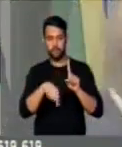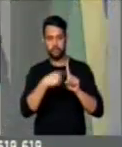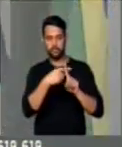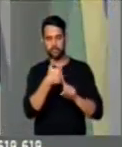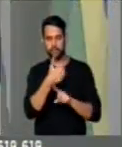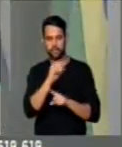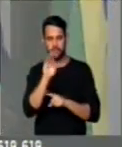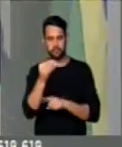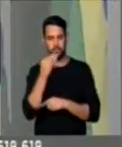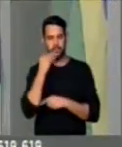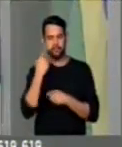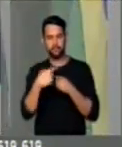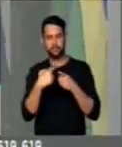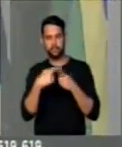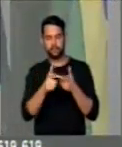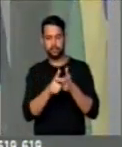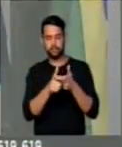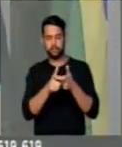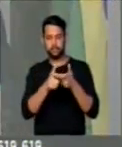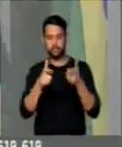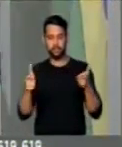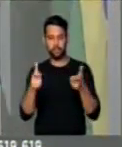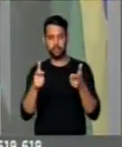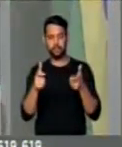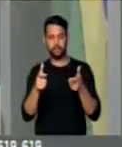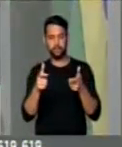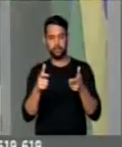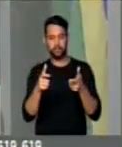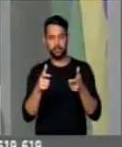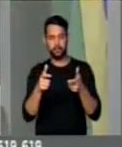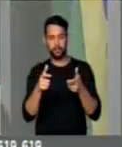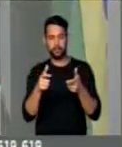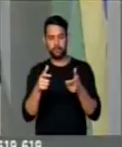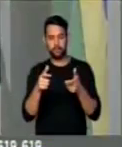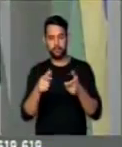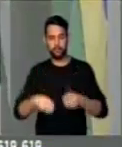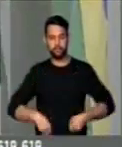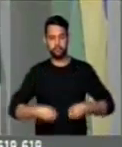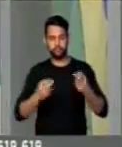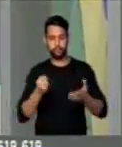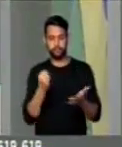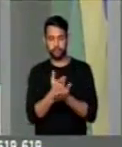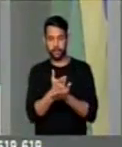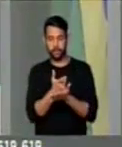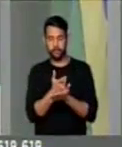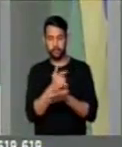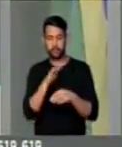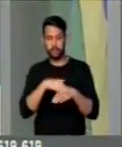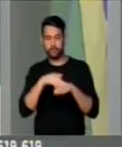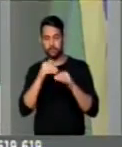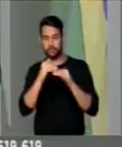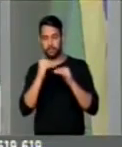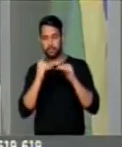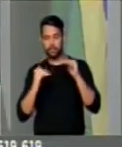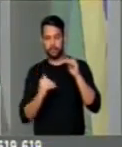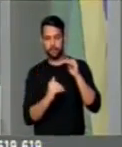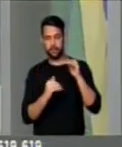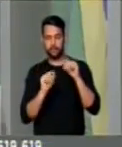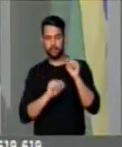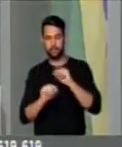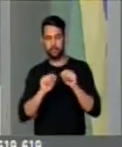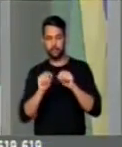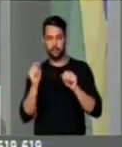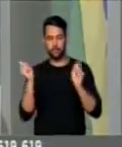23 bilhões, porque o tamanho das contas que precisam ser pagas está sendo muito menor do que